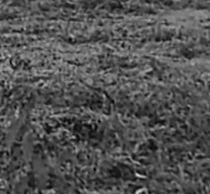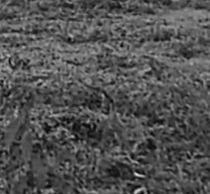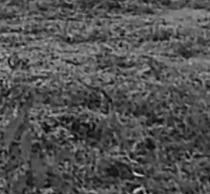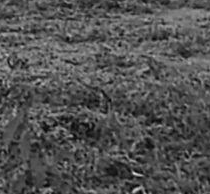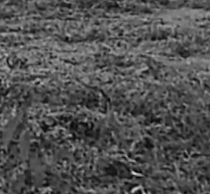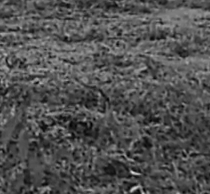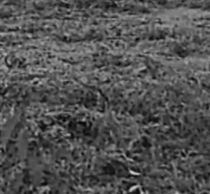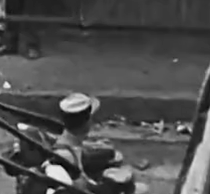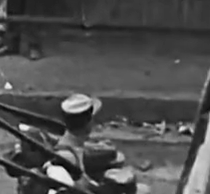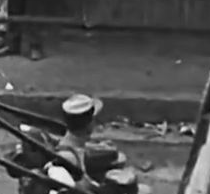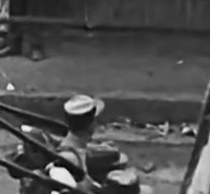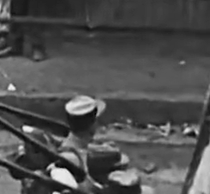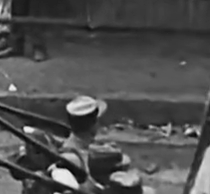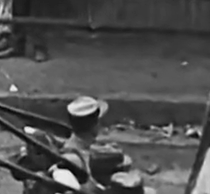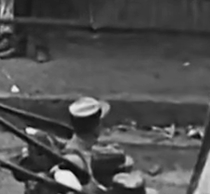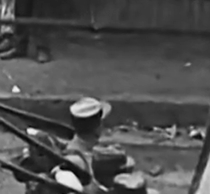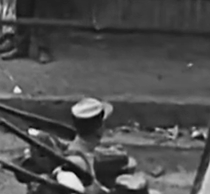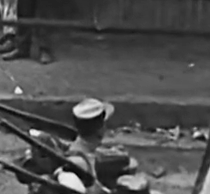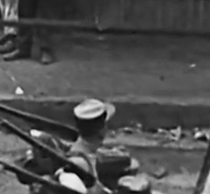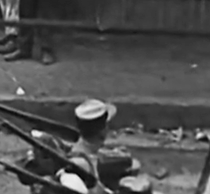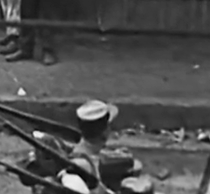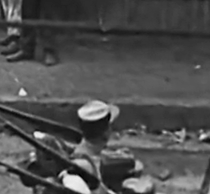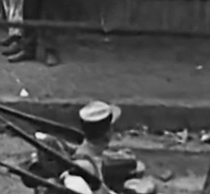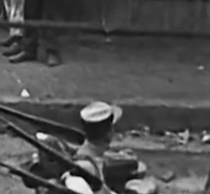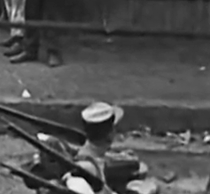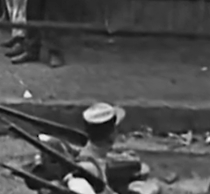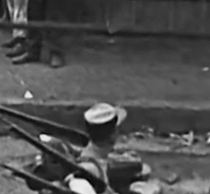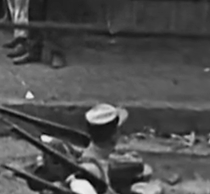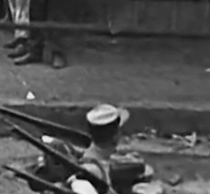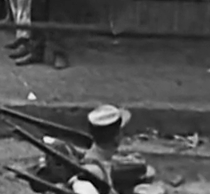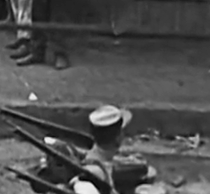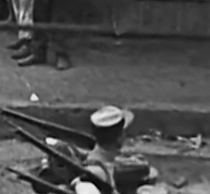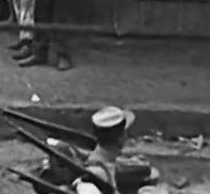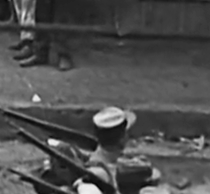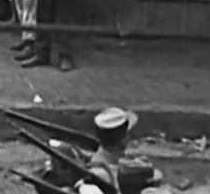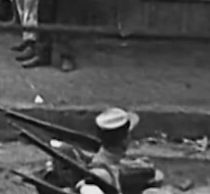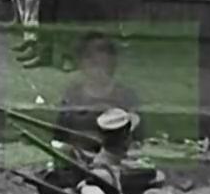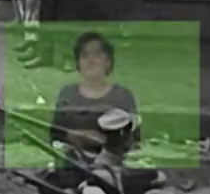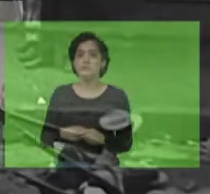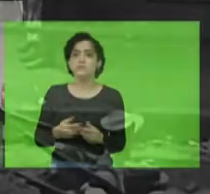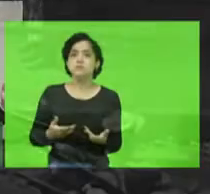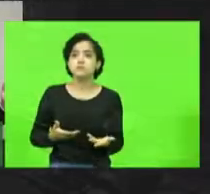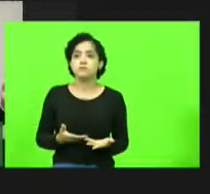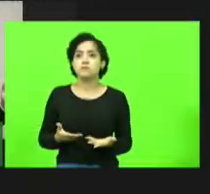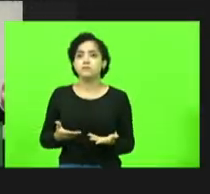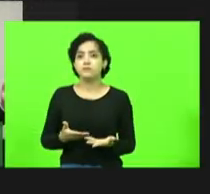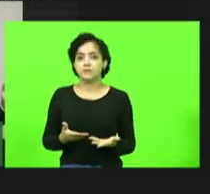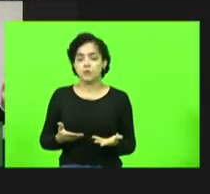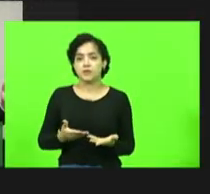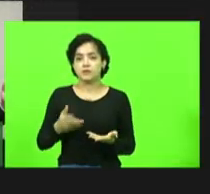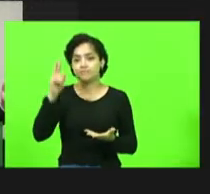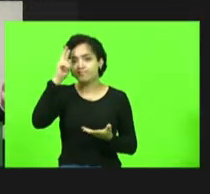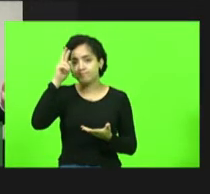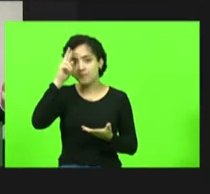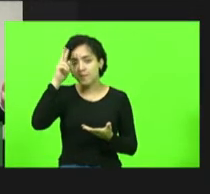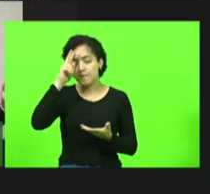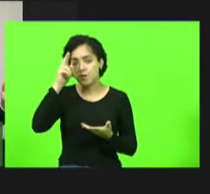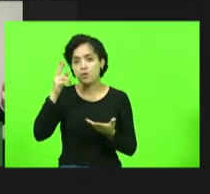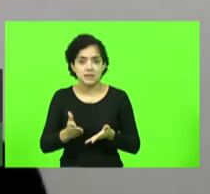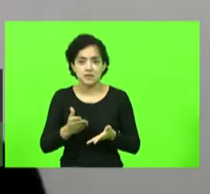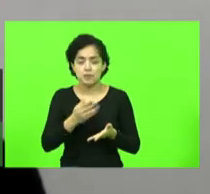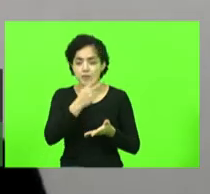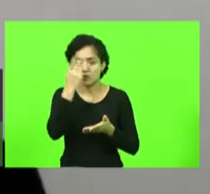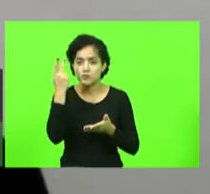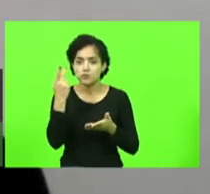1912, a guerra teve início. Para lembrar as marcas deixadas na história catarinense, o deputado Neudi Sareta fez uma